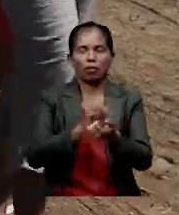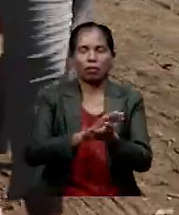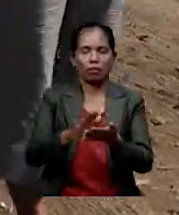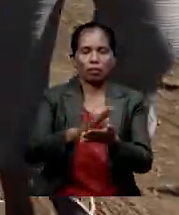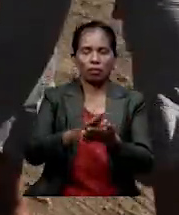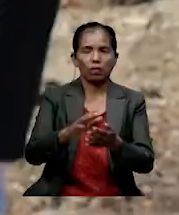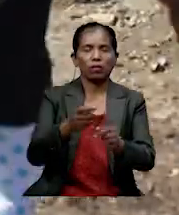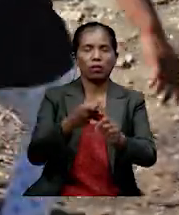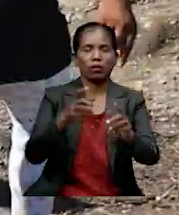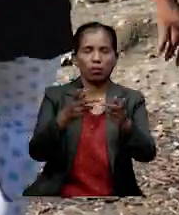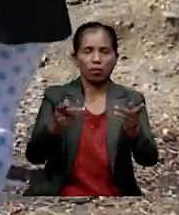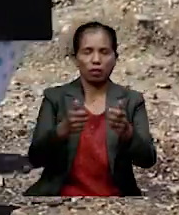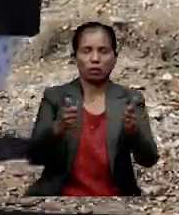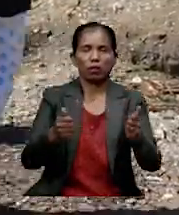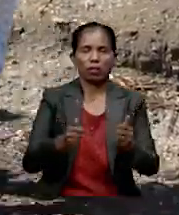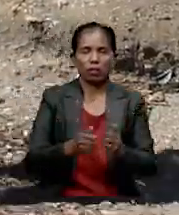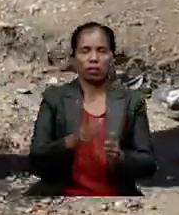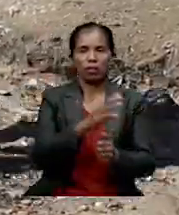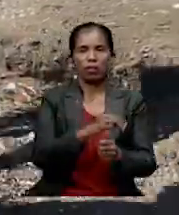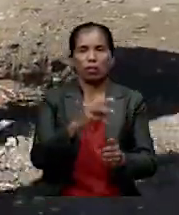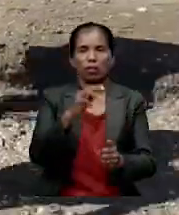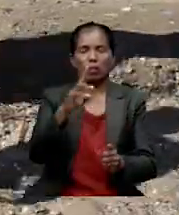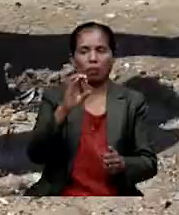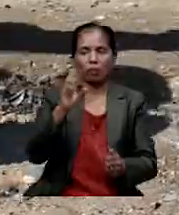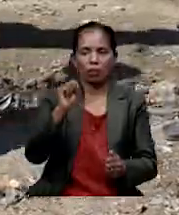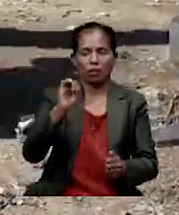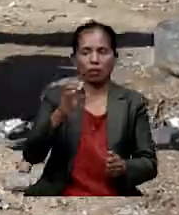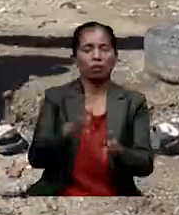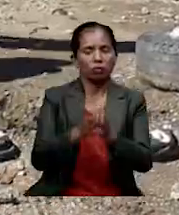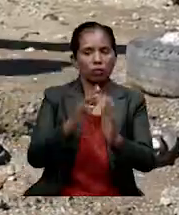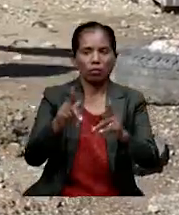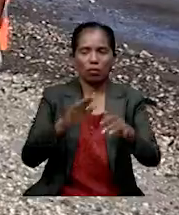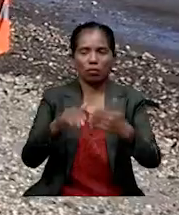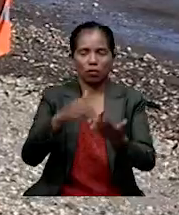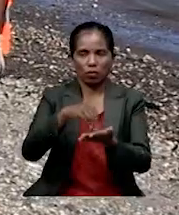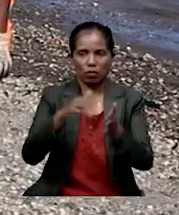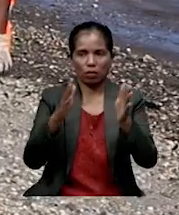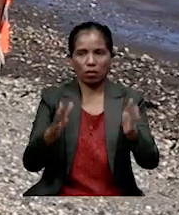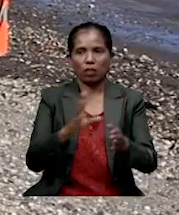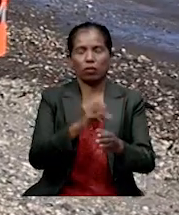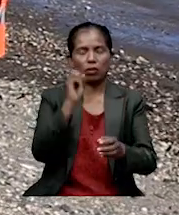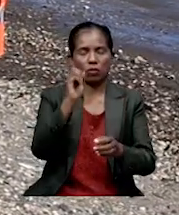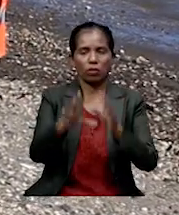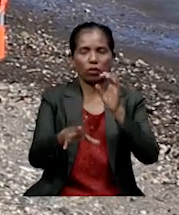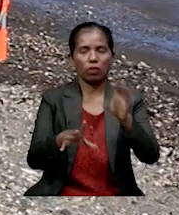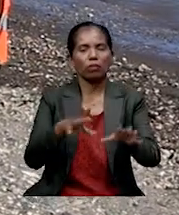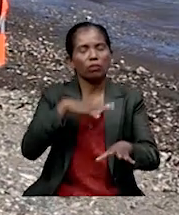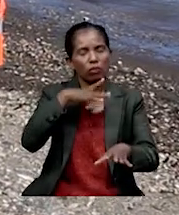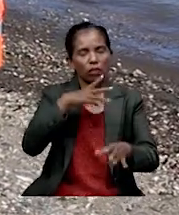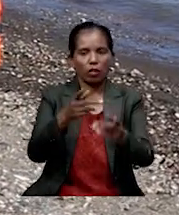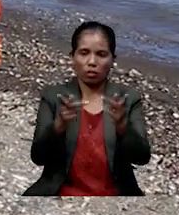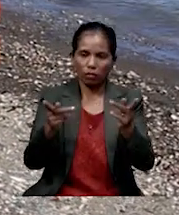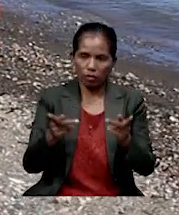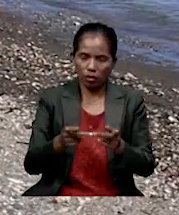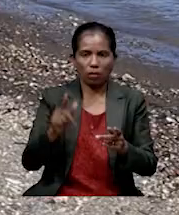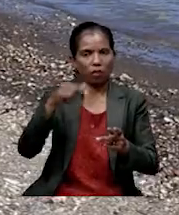posto administrativo na infeto Moises da Silva husu komendadi no estudante atu se fer ia fatin lisu nebe governo